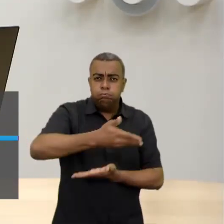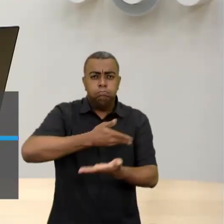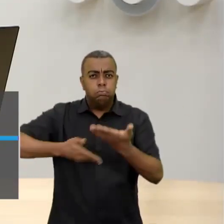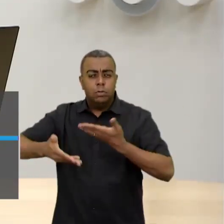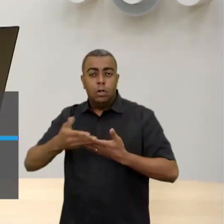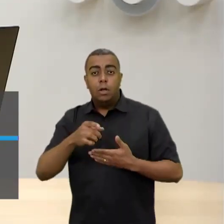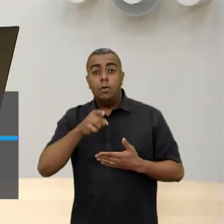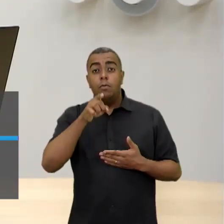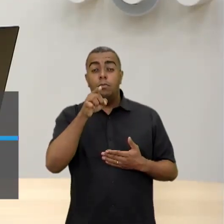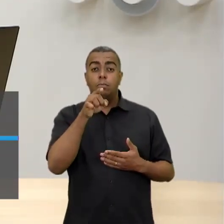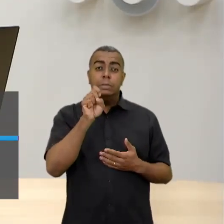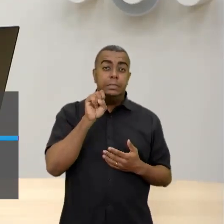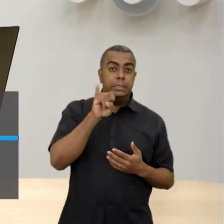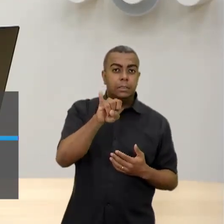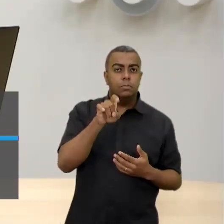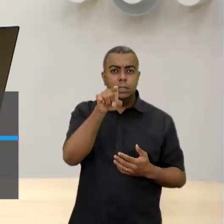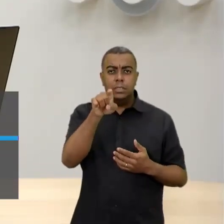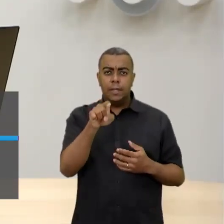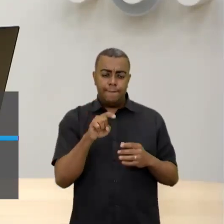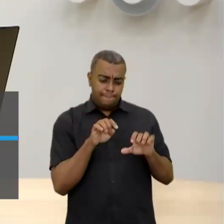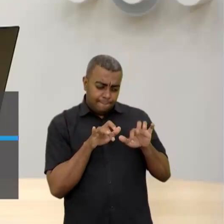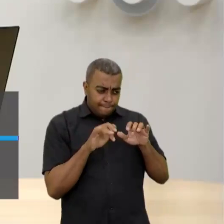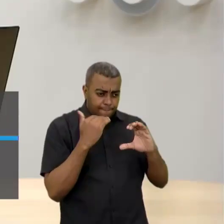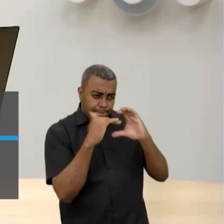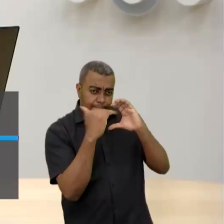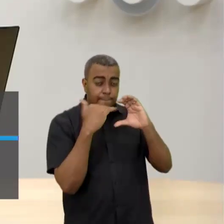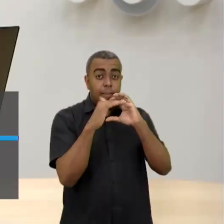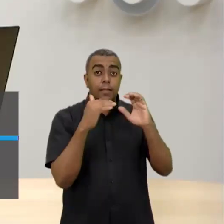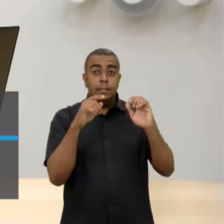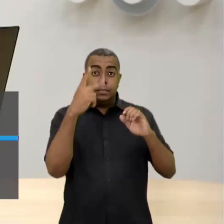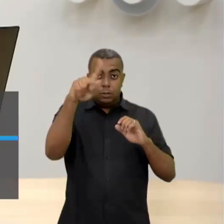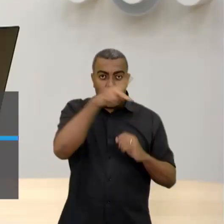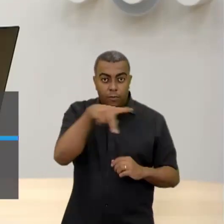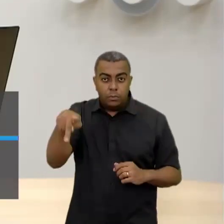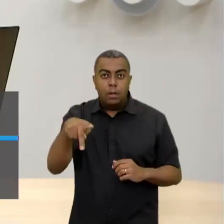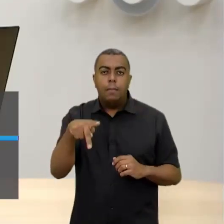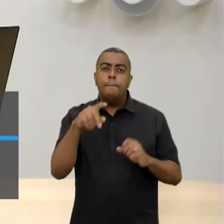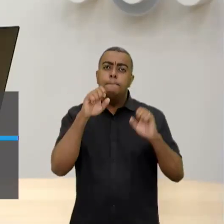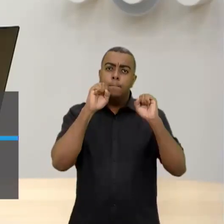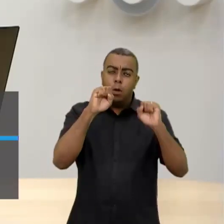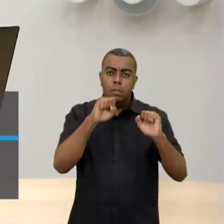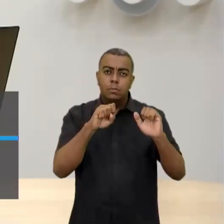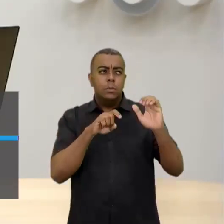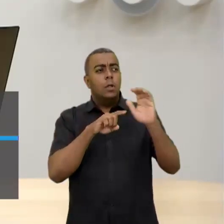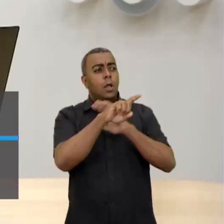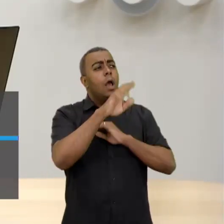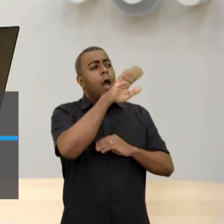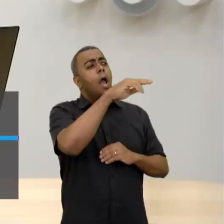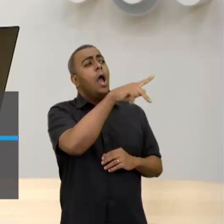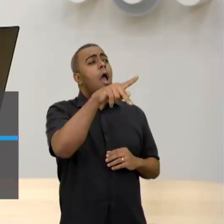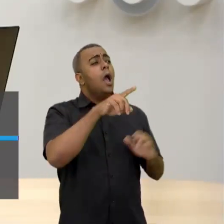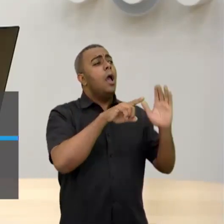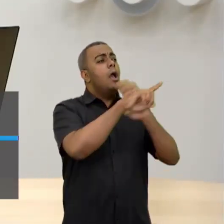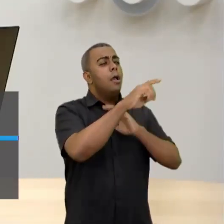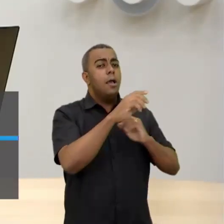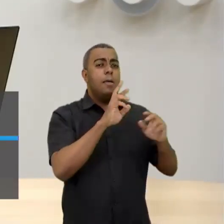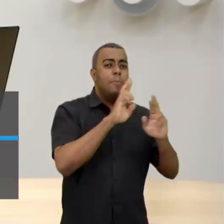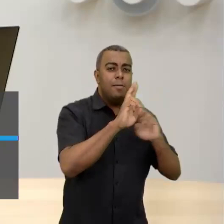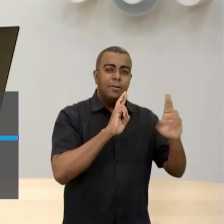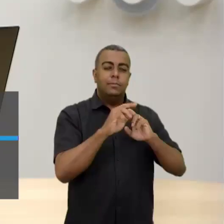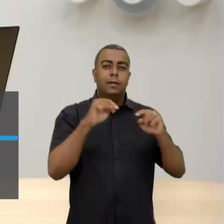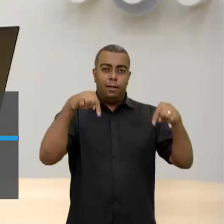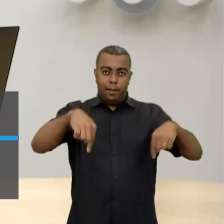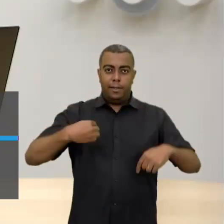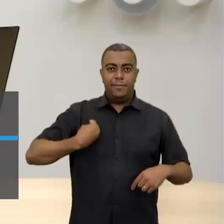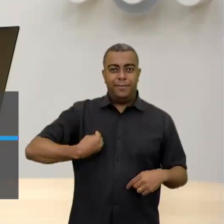está no chat da sua turma lá para participar com o seu professor, mande a resposta lá para o seu professor também. Tá bom? A gente vai